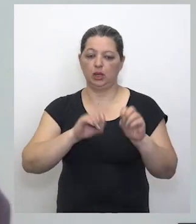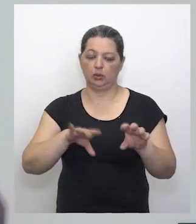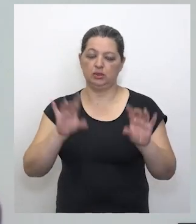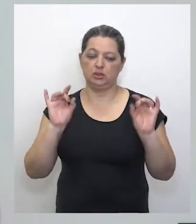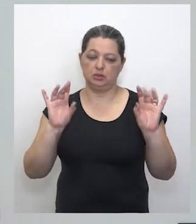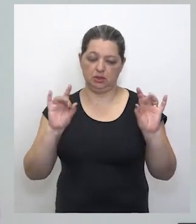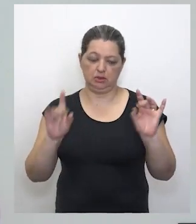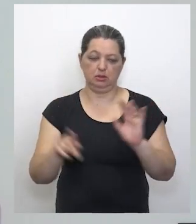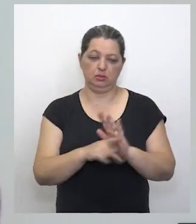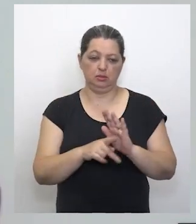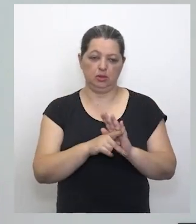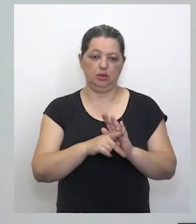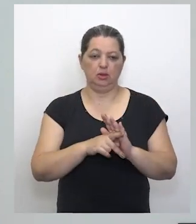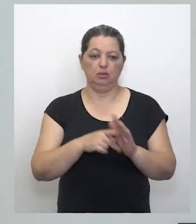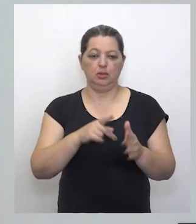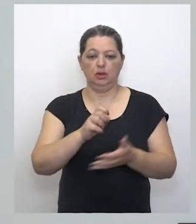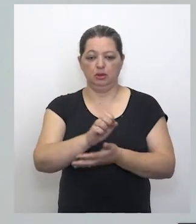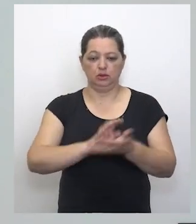propostas lúdicas.